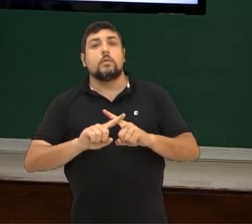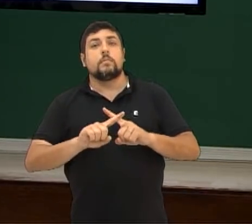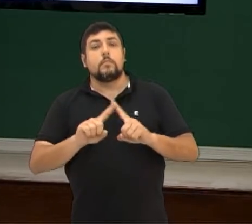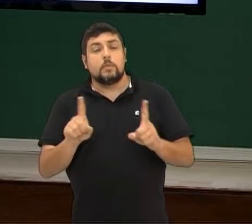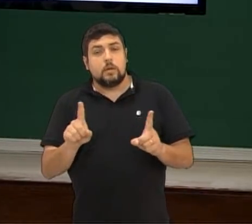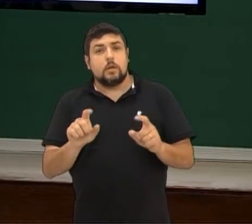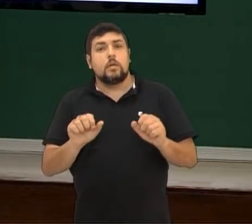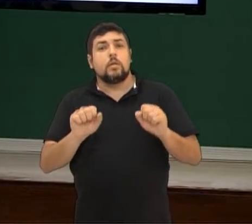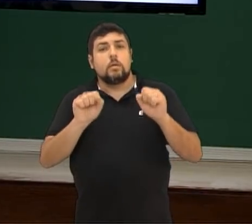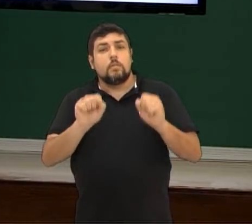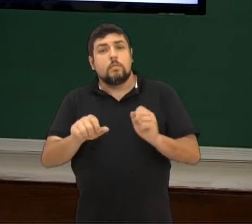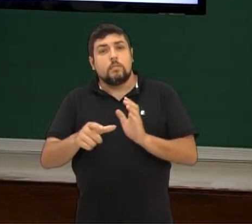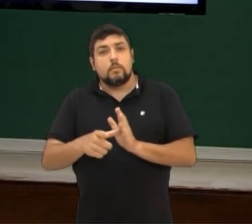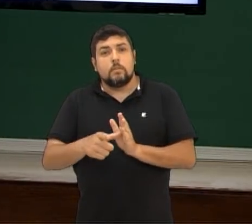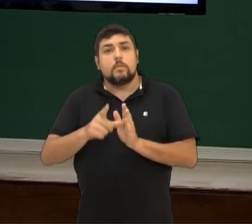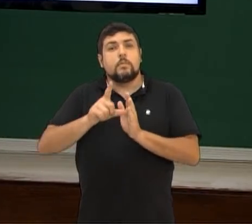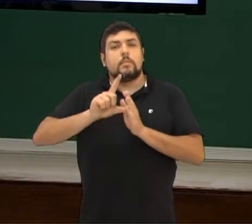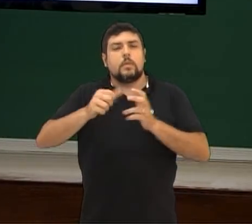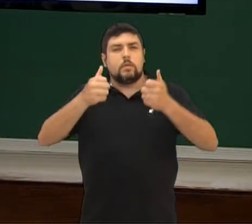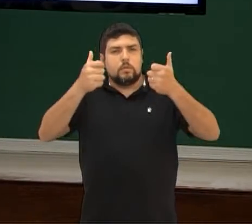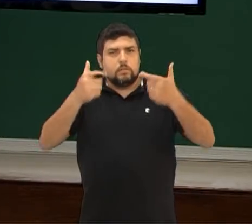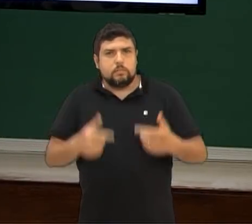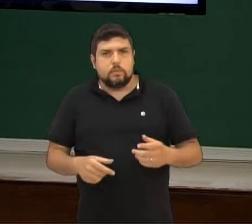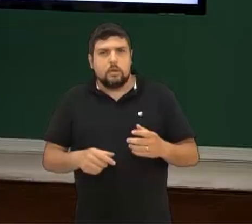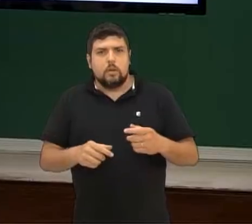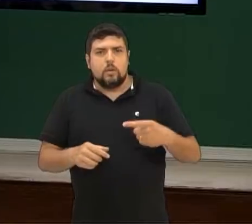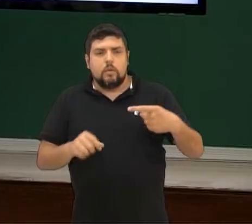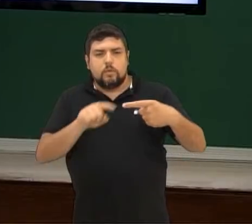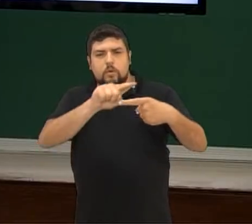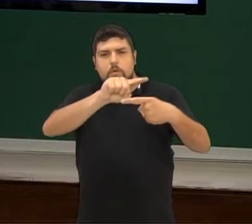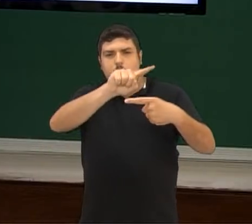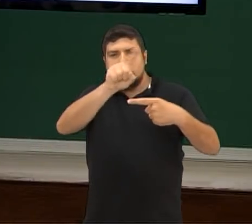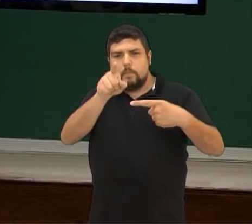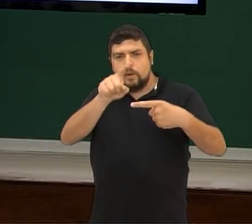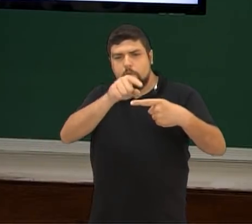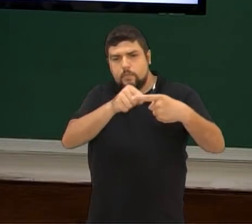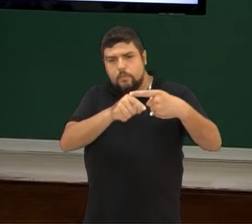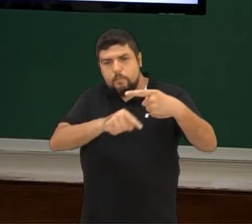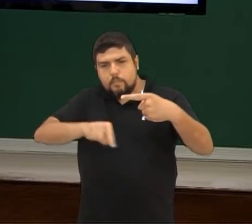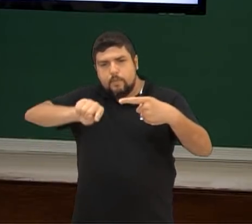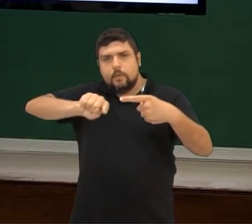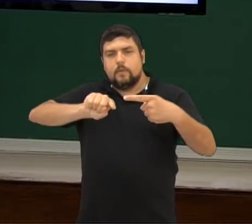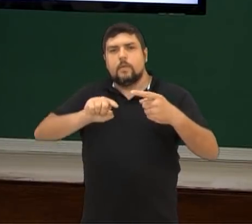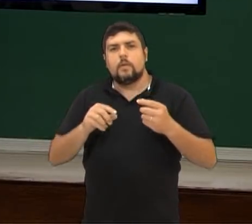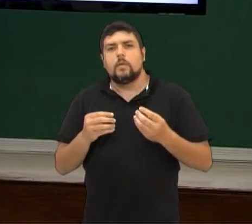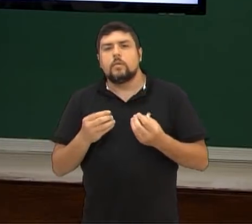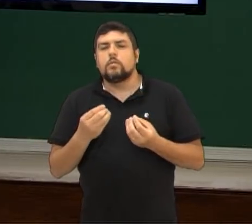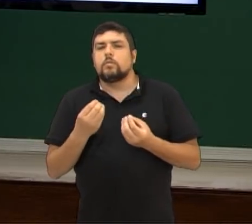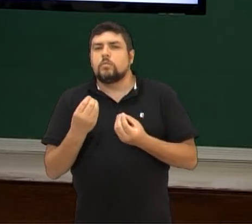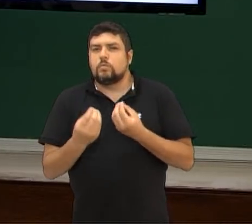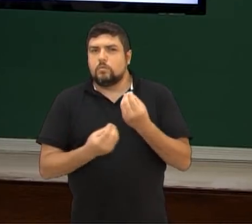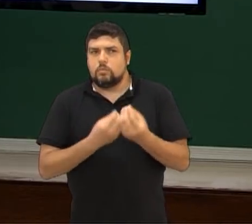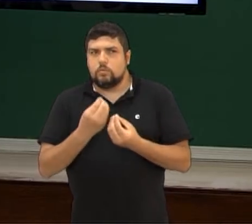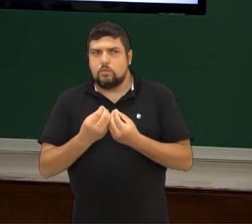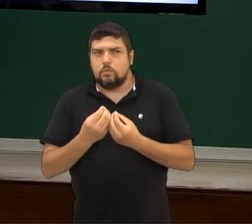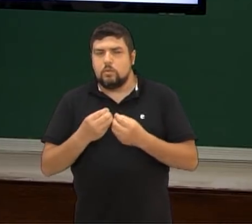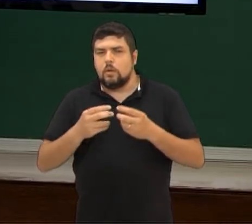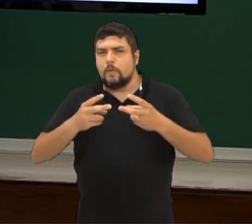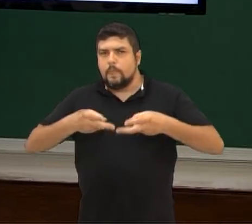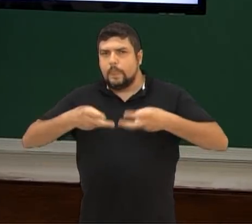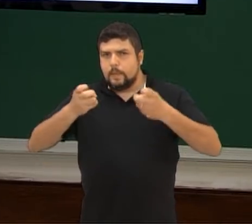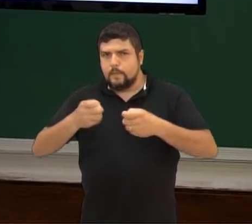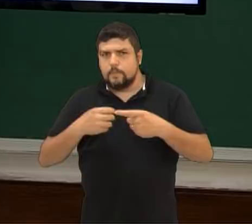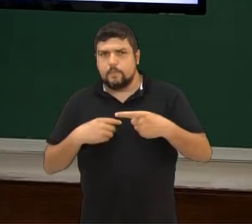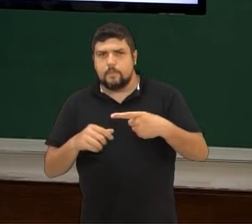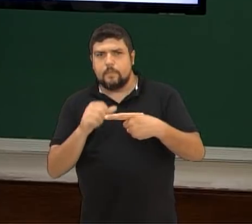mesma regra que a gente havia falado agora há pouco, usando as frações equivalentes. Veja que você tem o